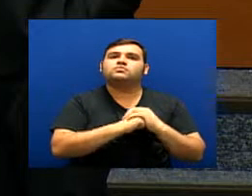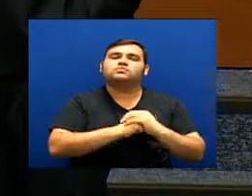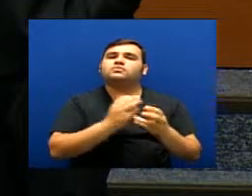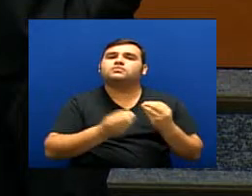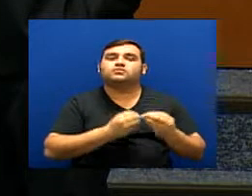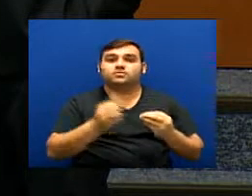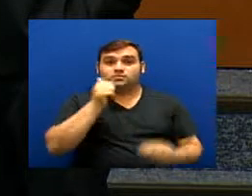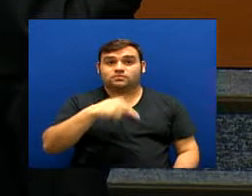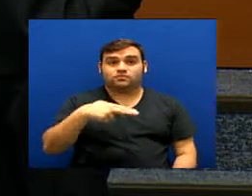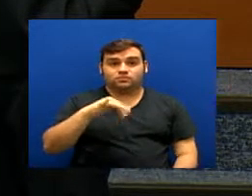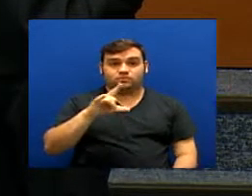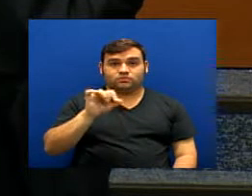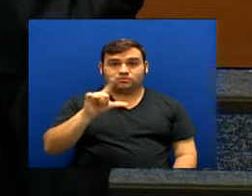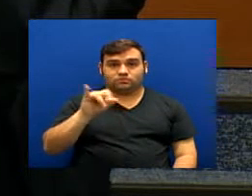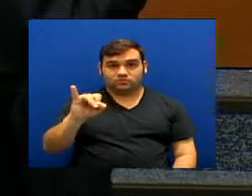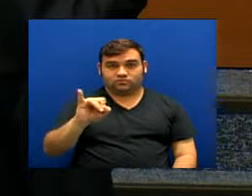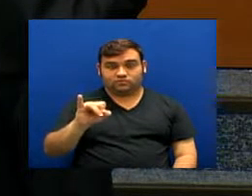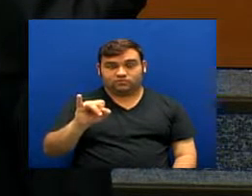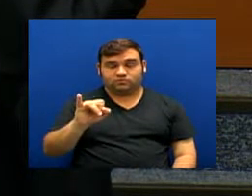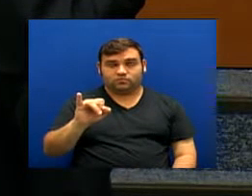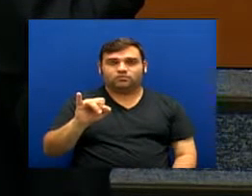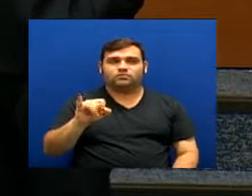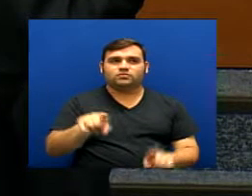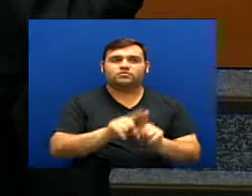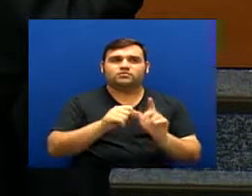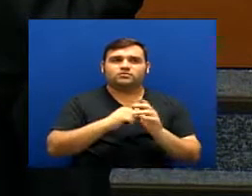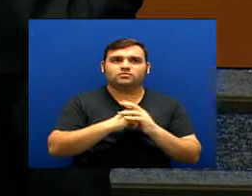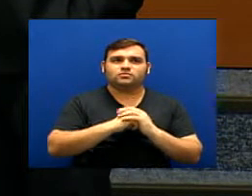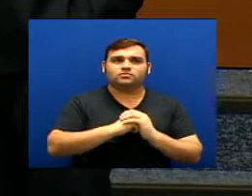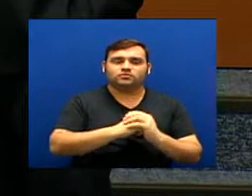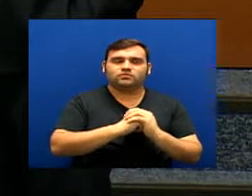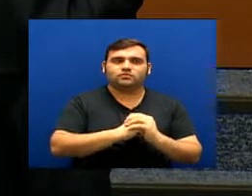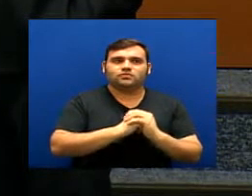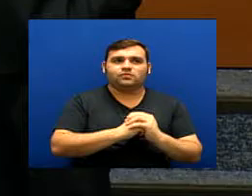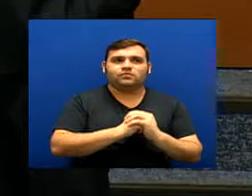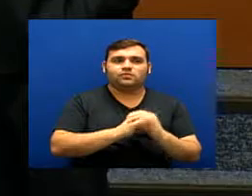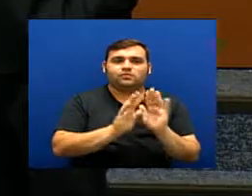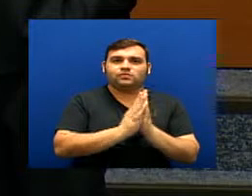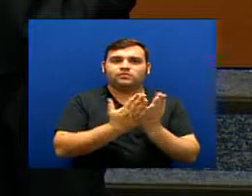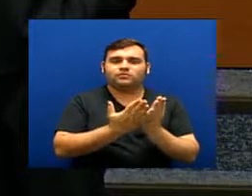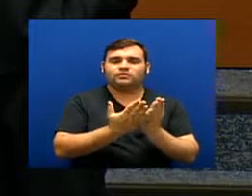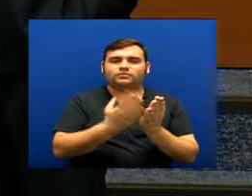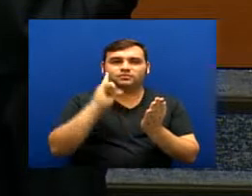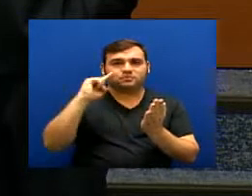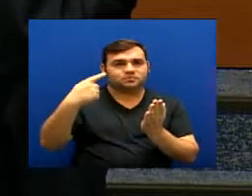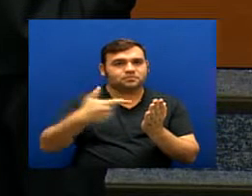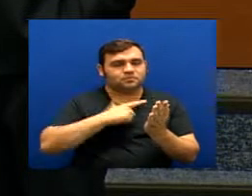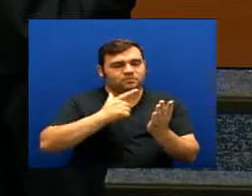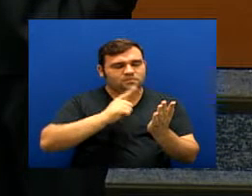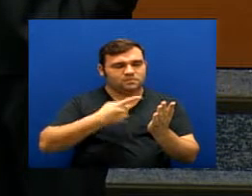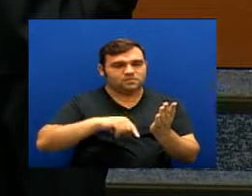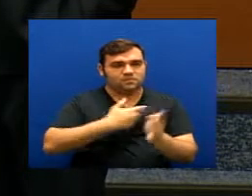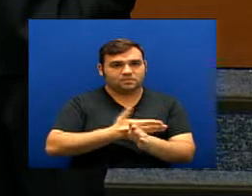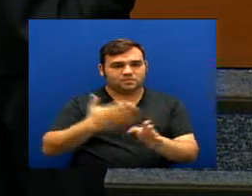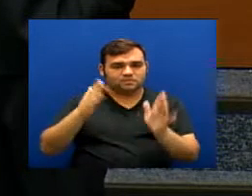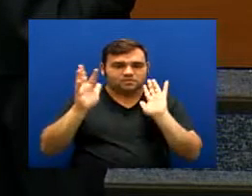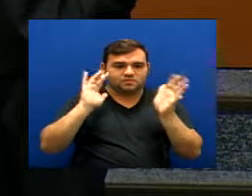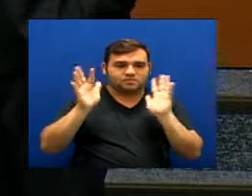bairro Maria Eugênia. Então, e a nossa catedral, da qual eu faço parte, onde a gente procura